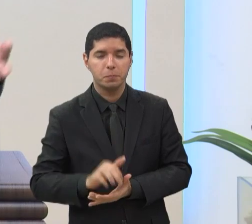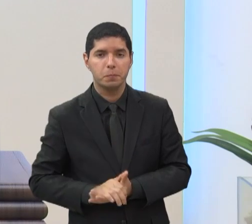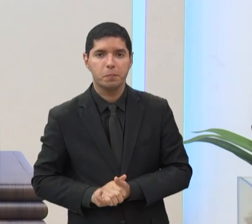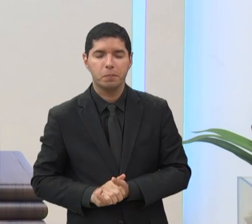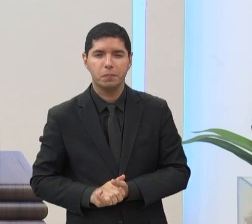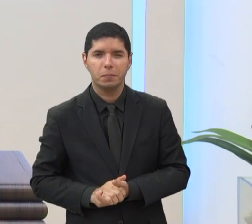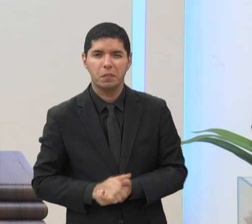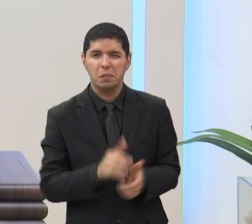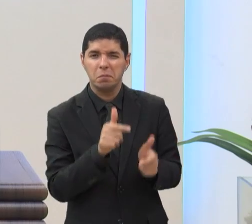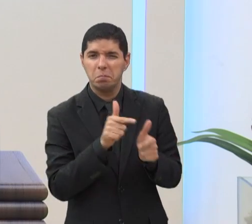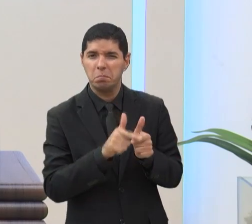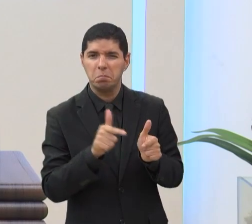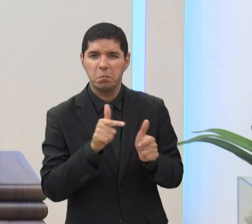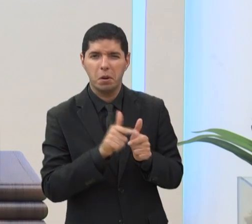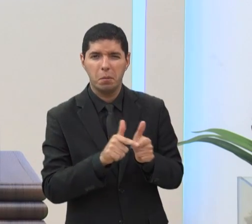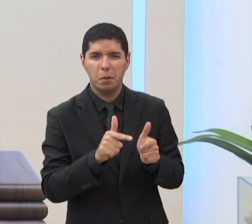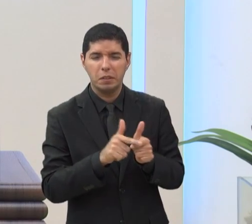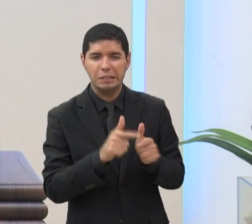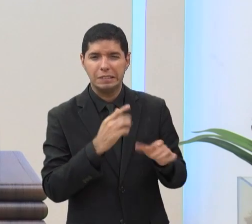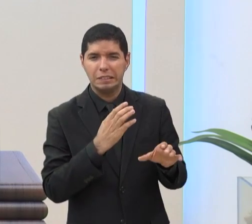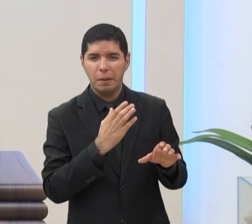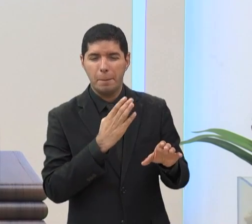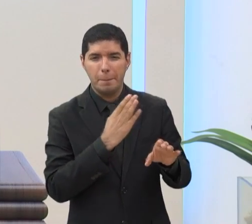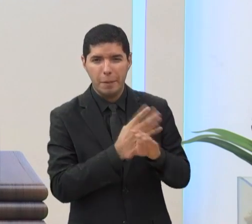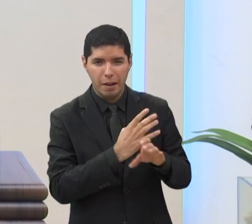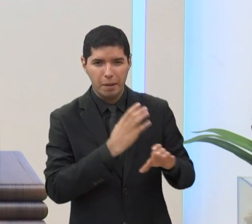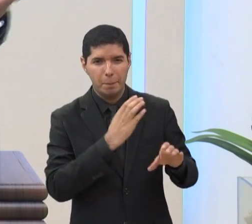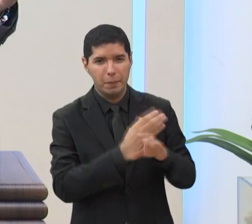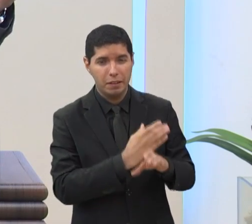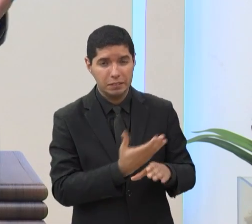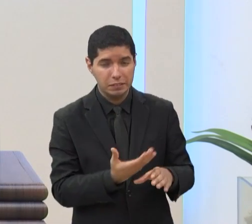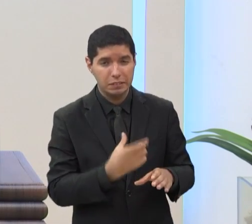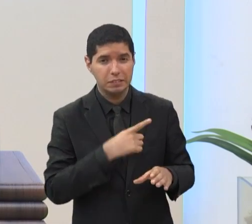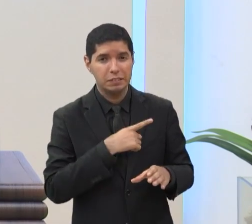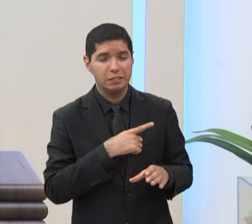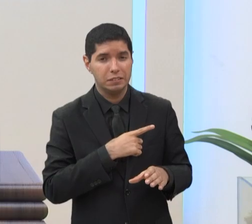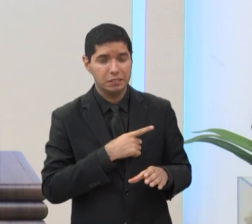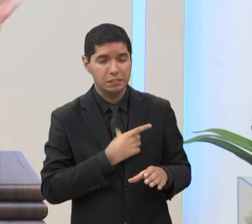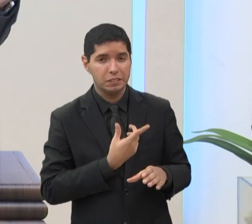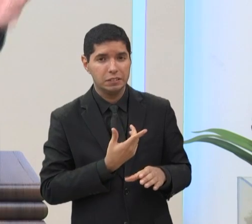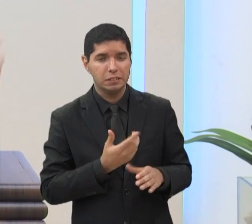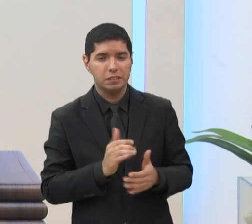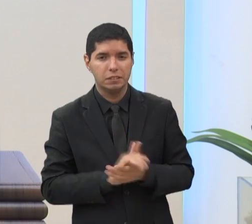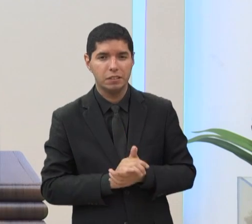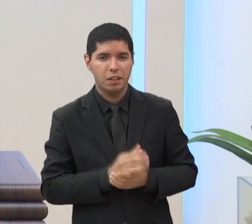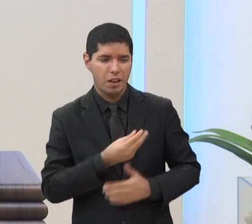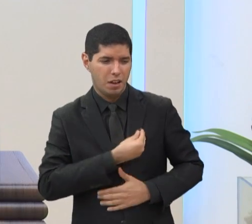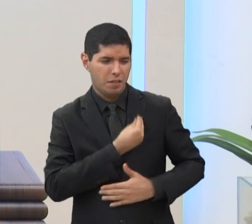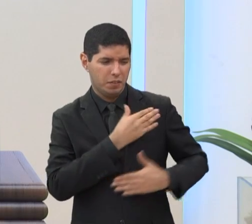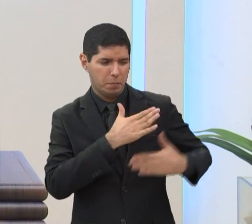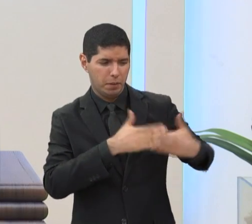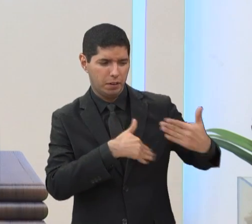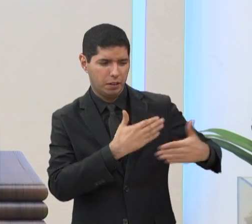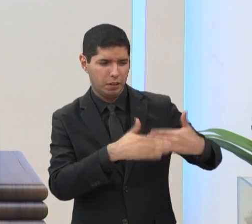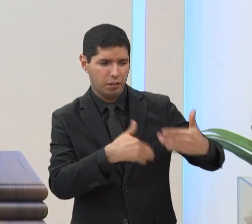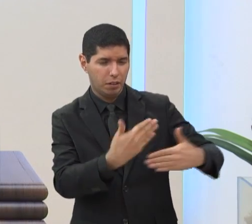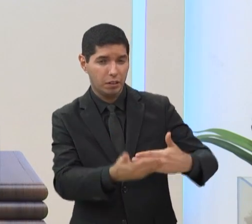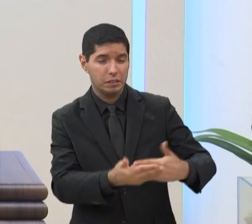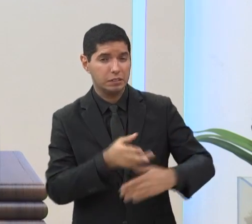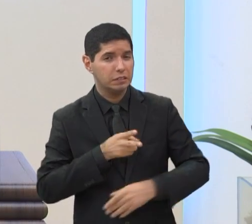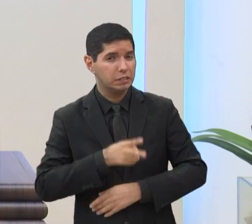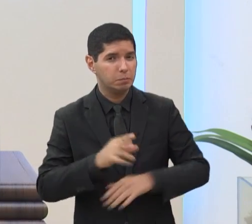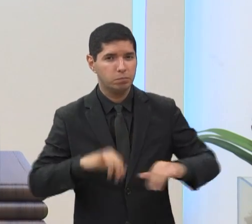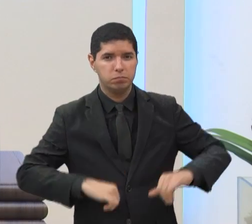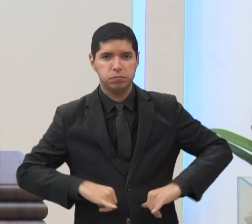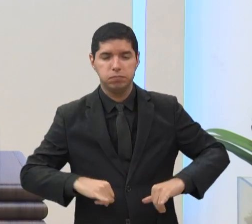tantas dificuldades teve durante todos os seus dias, toda a sua vida, porque era um